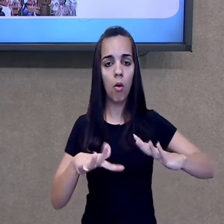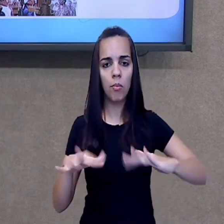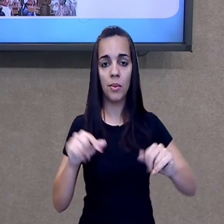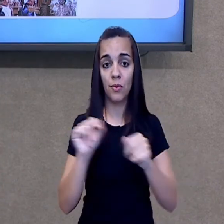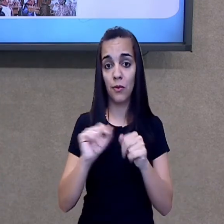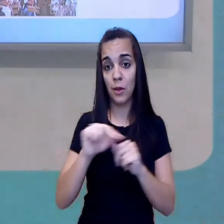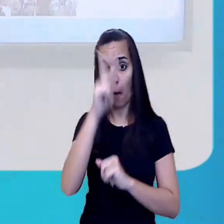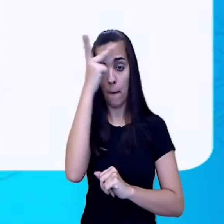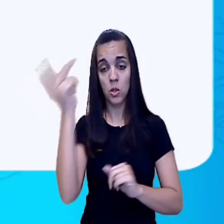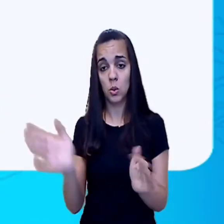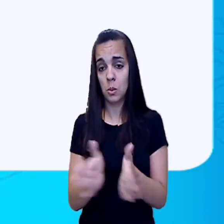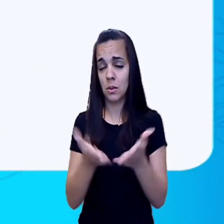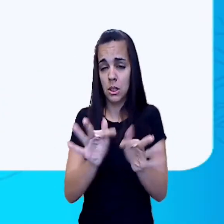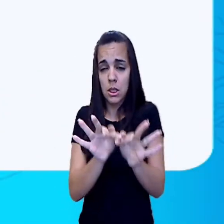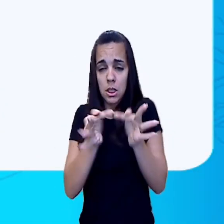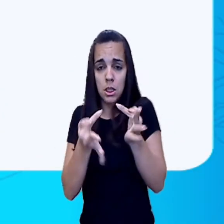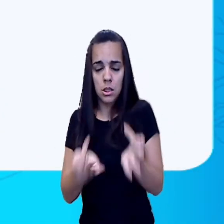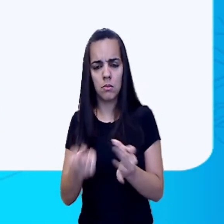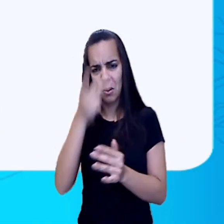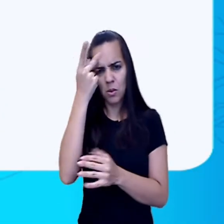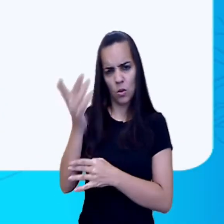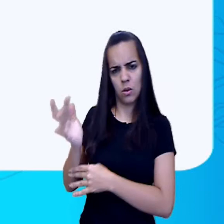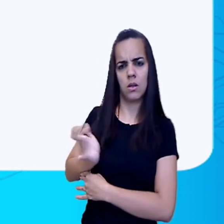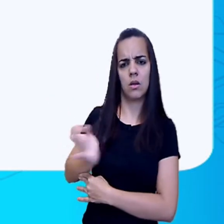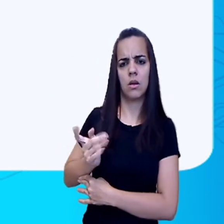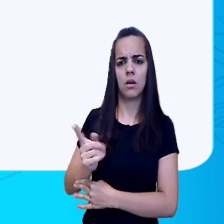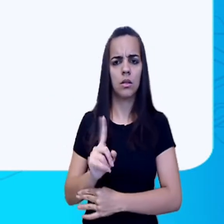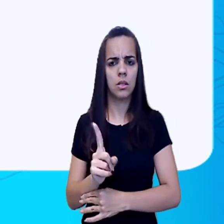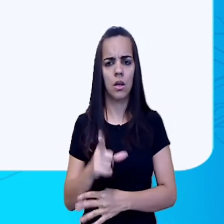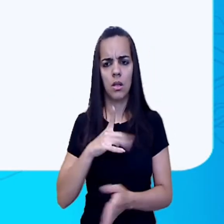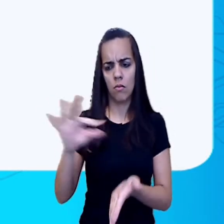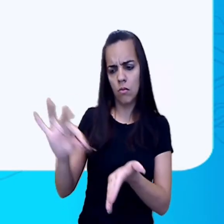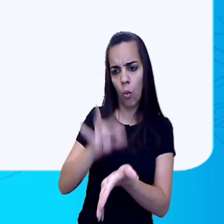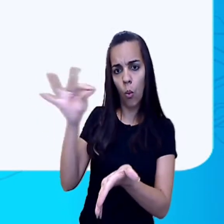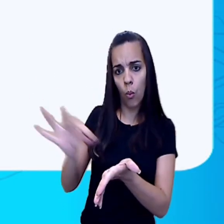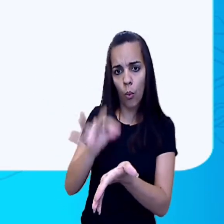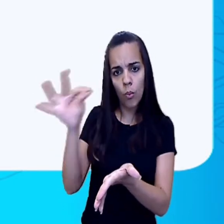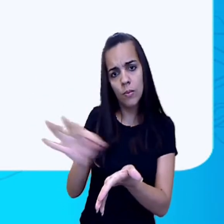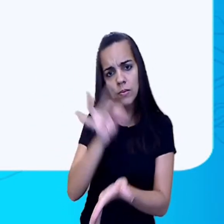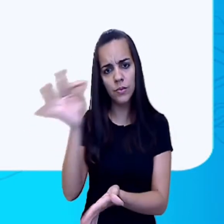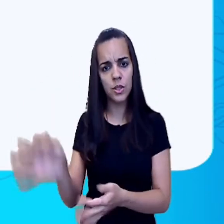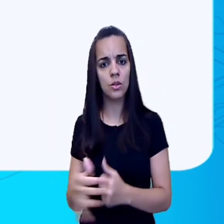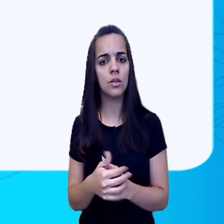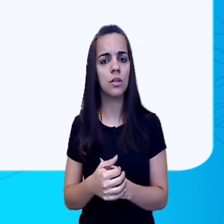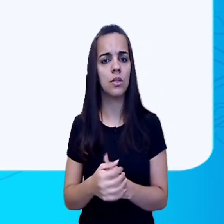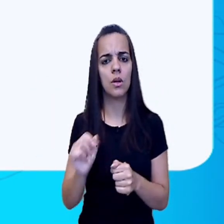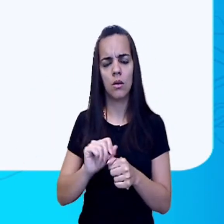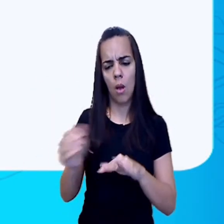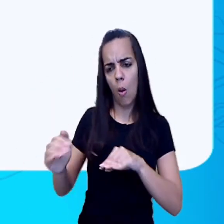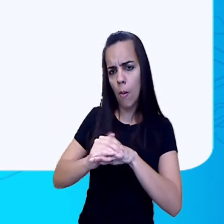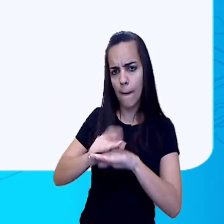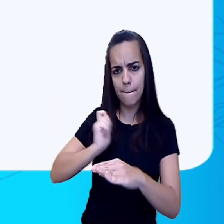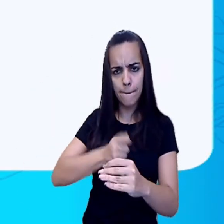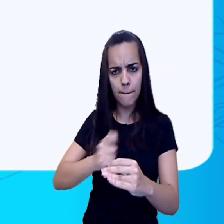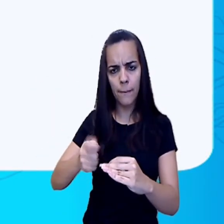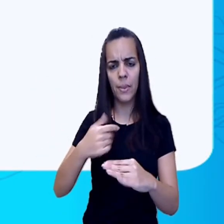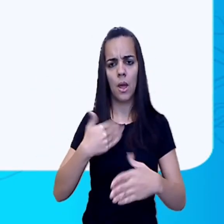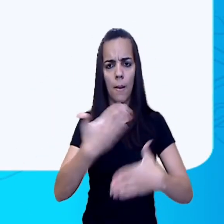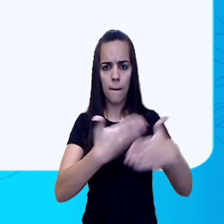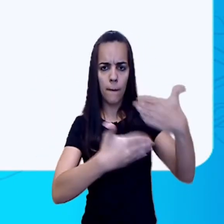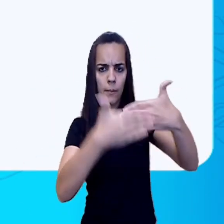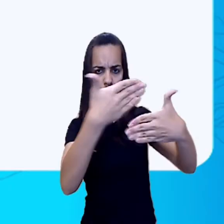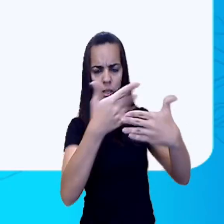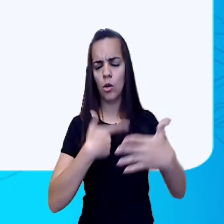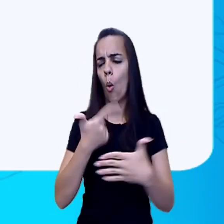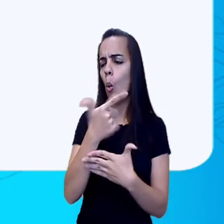as mais diferentes profissões, como alfaiates, como sapateiros, pedreiros, entre